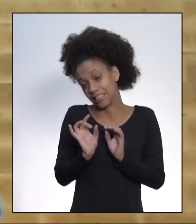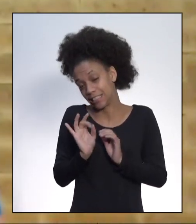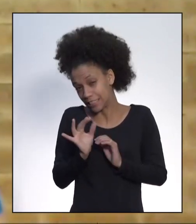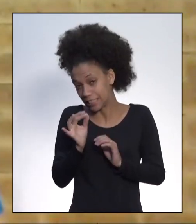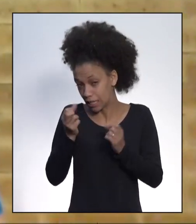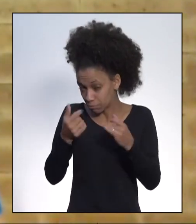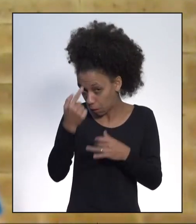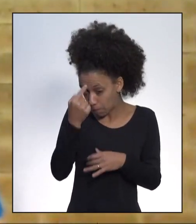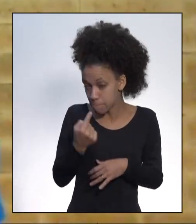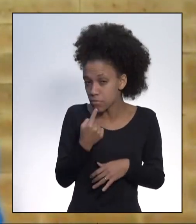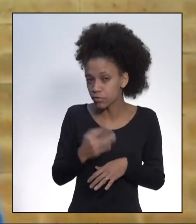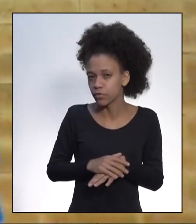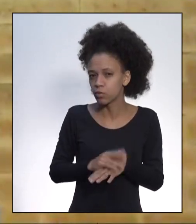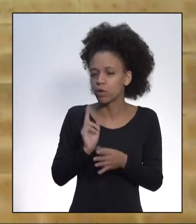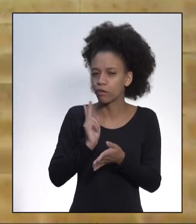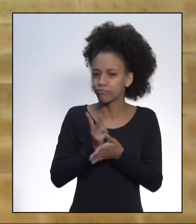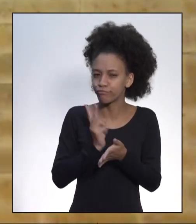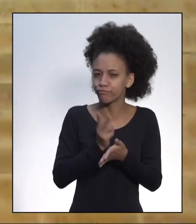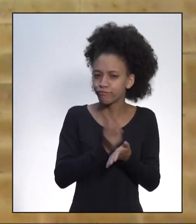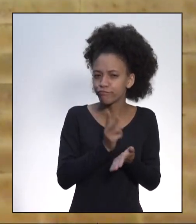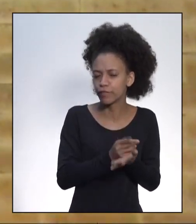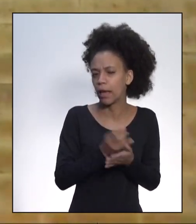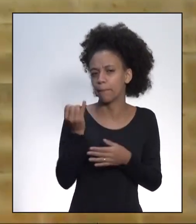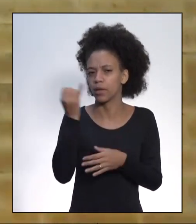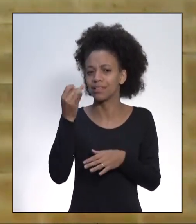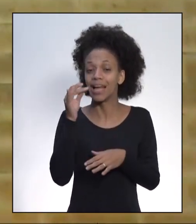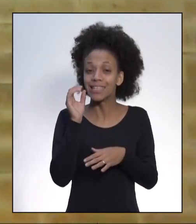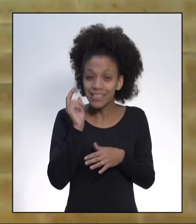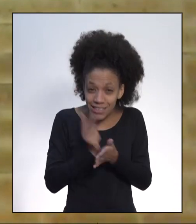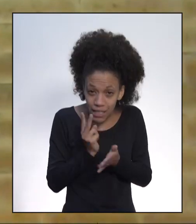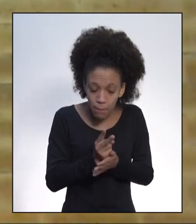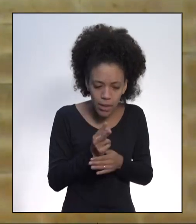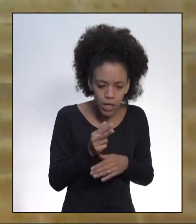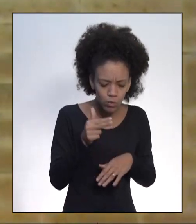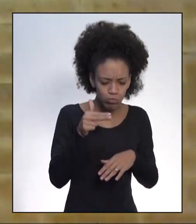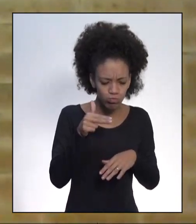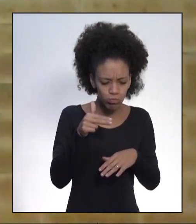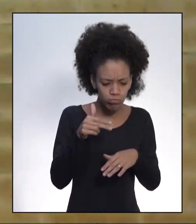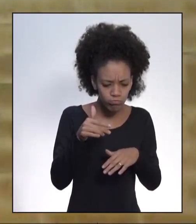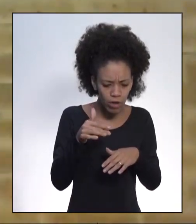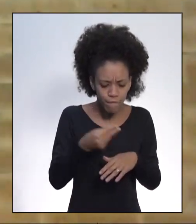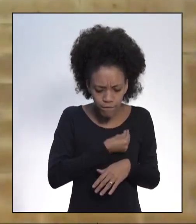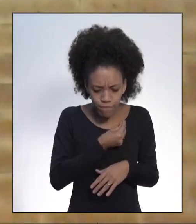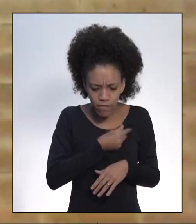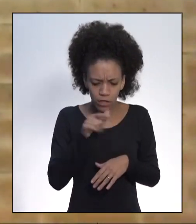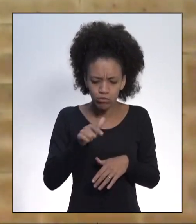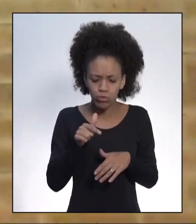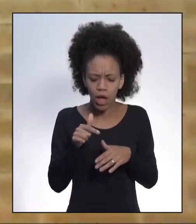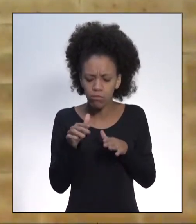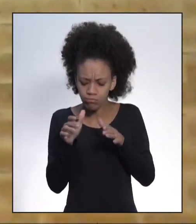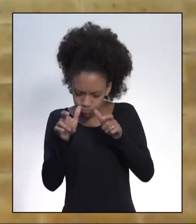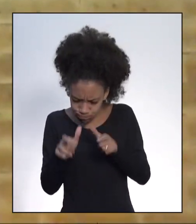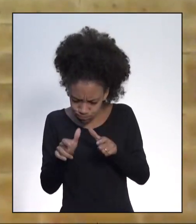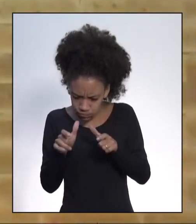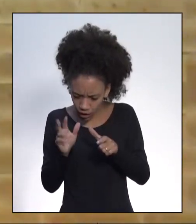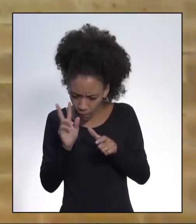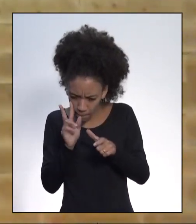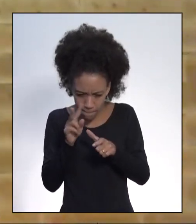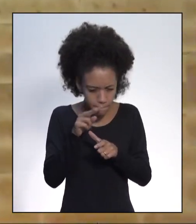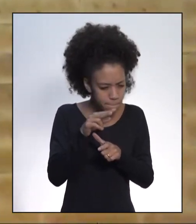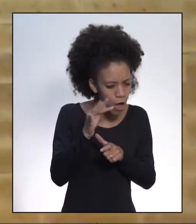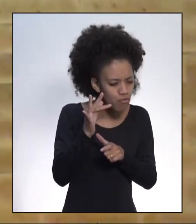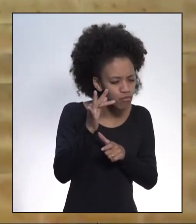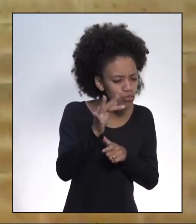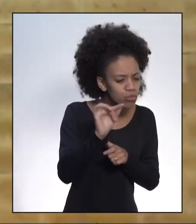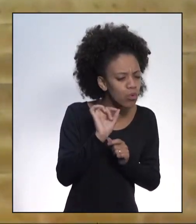característica, eu acho que foi sempre primordial. Sempre que eu estava numa situação, eu sempre estava olhando para ver qual que era o próximo passo que eu poderia dar, né? Que eu